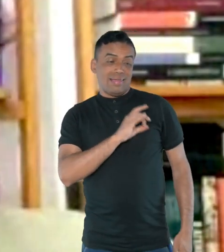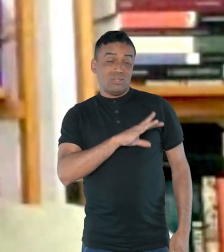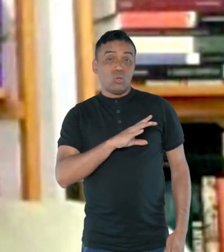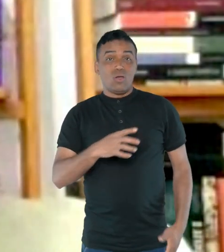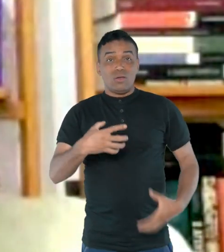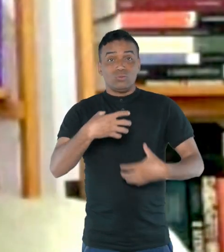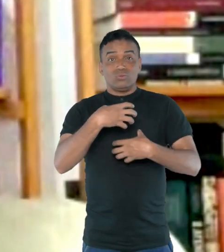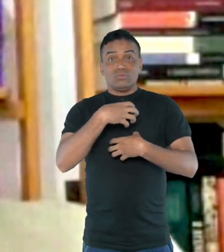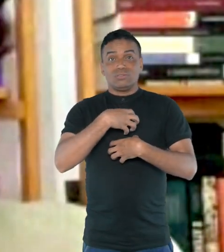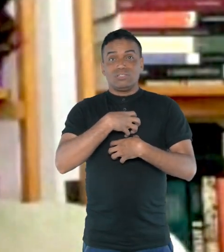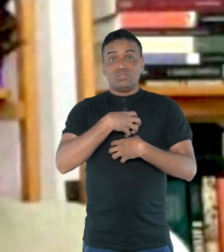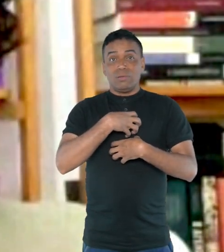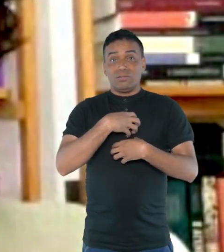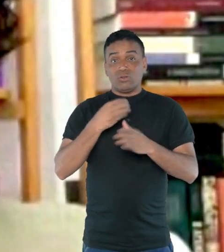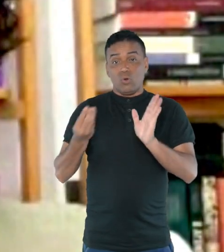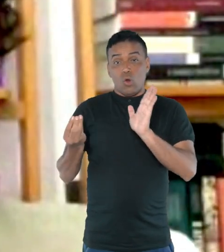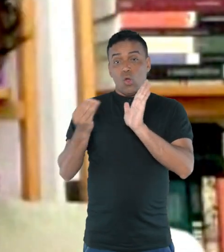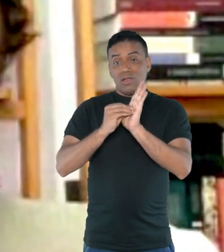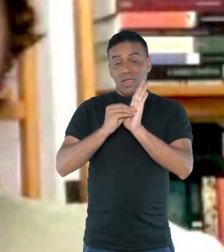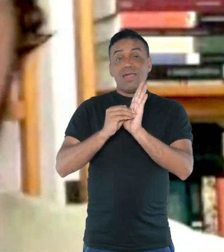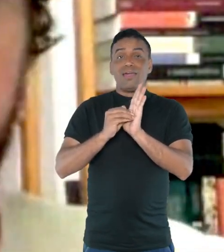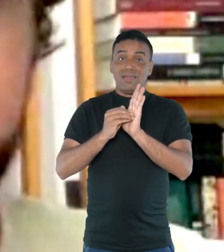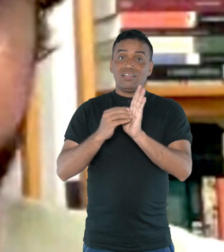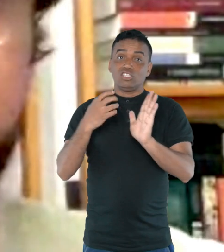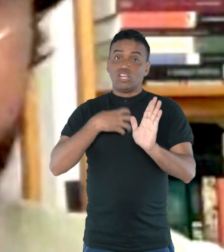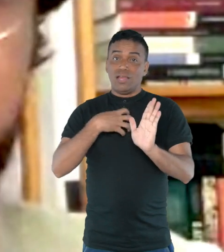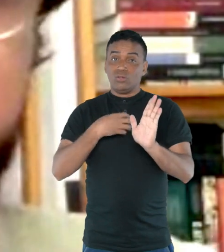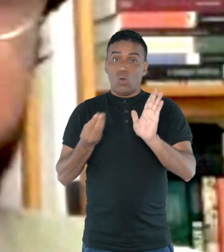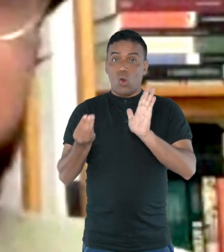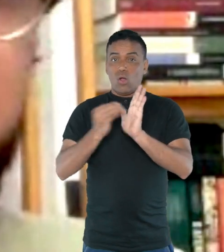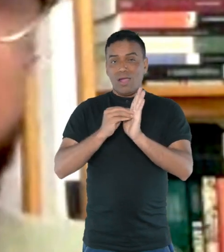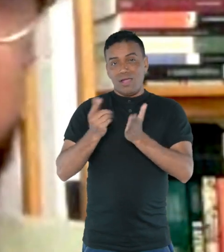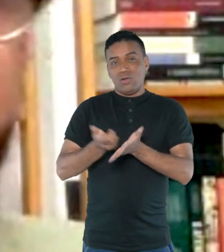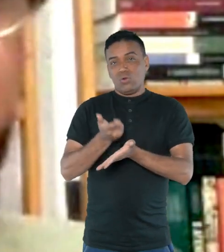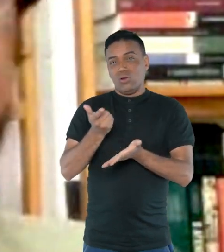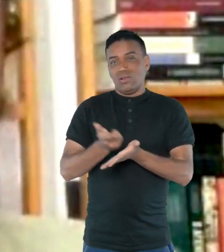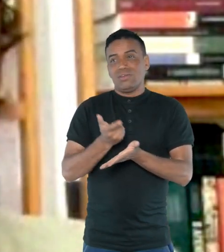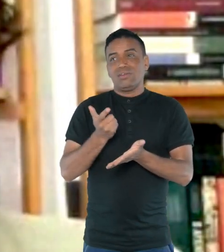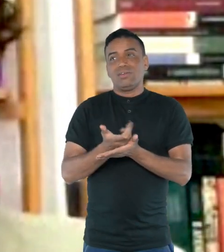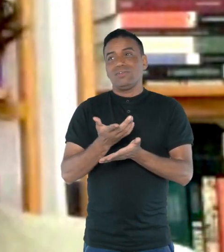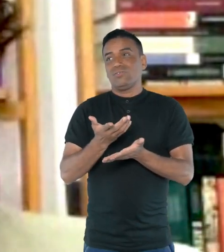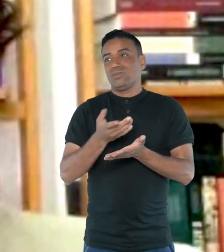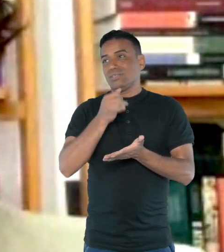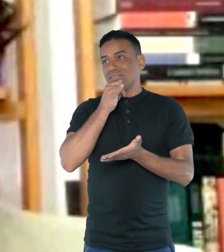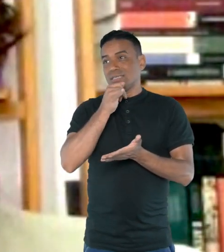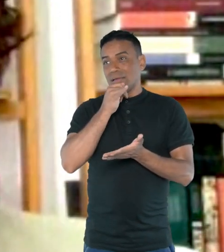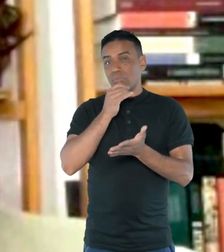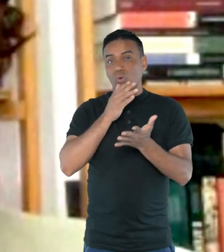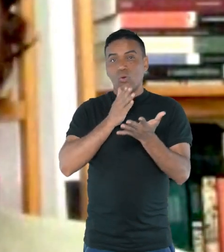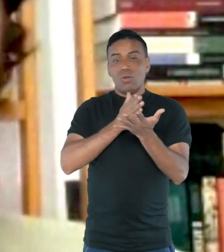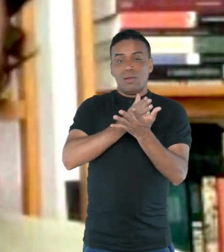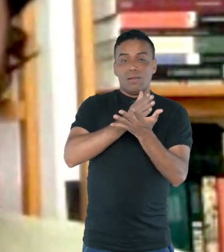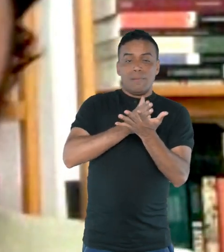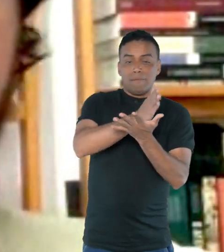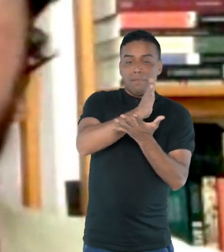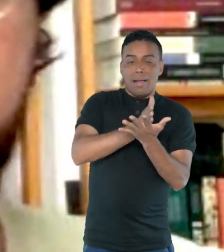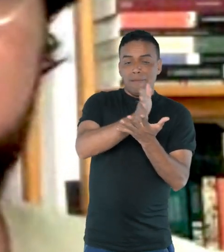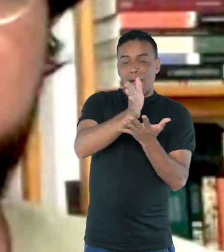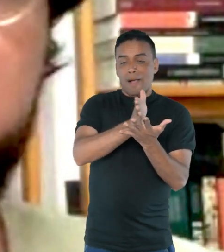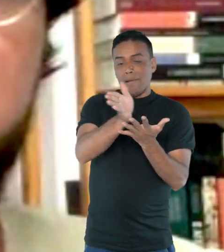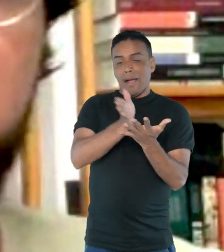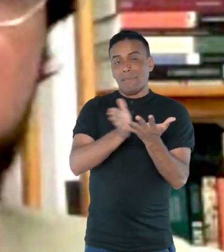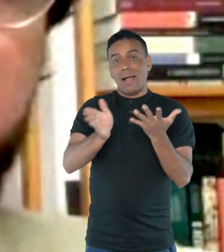sentimento que, da forma como ele aparece no livro, pelas caminhadas, pelas trilhas que esses